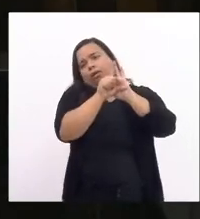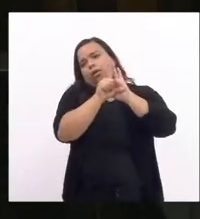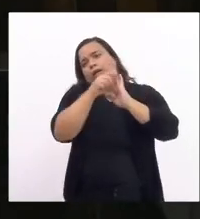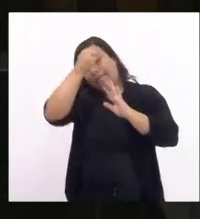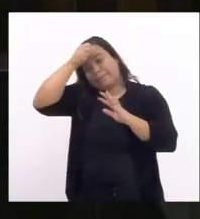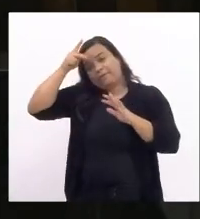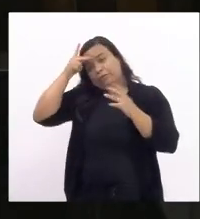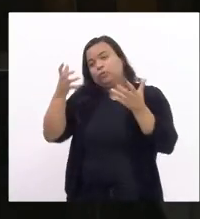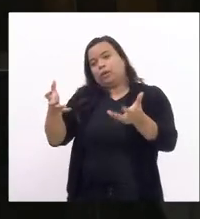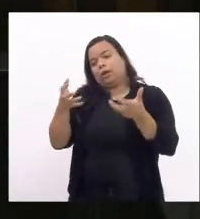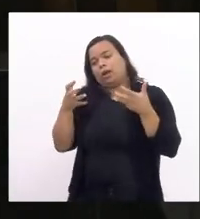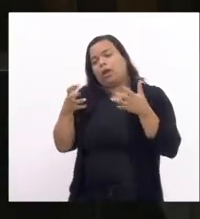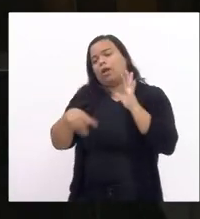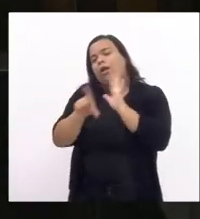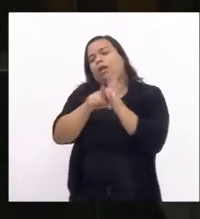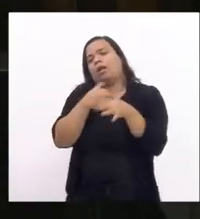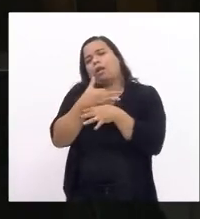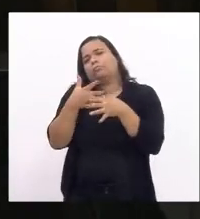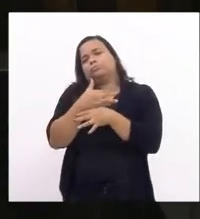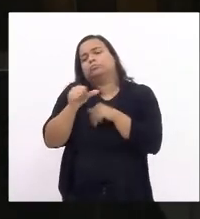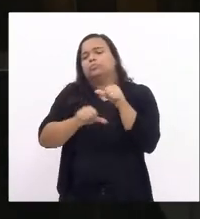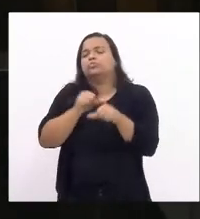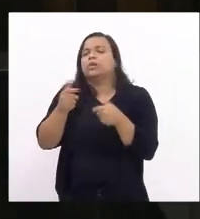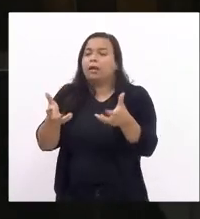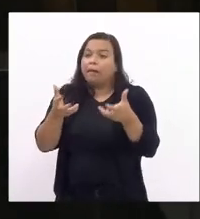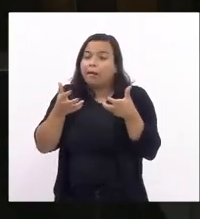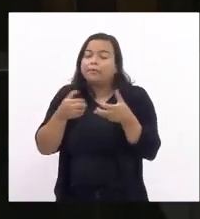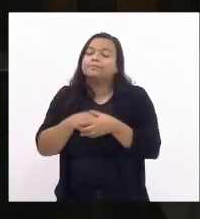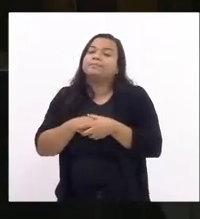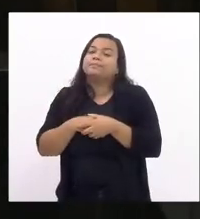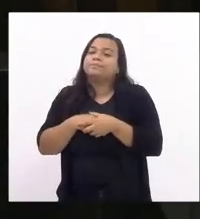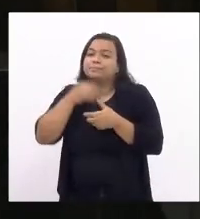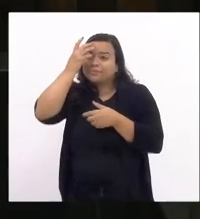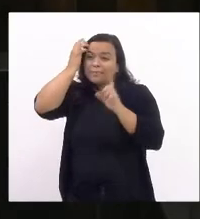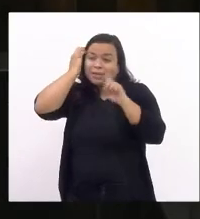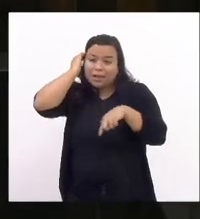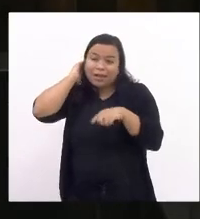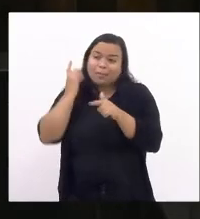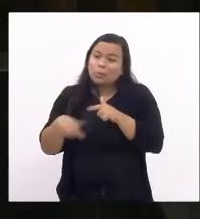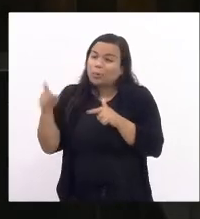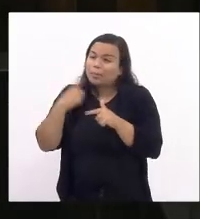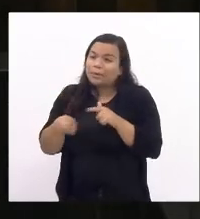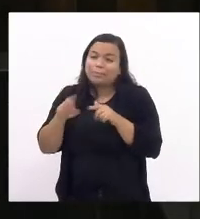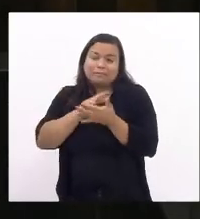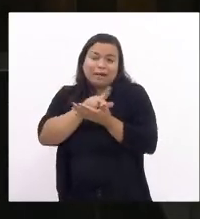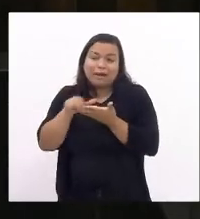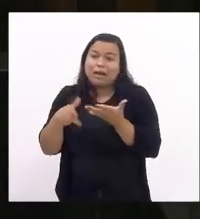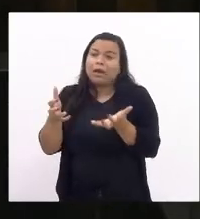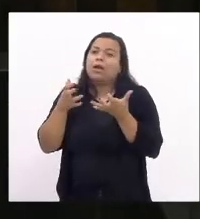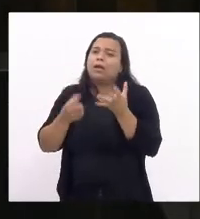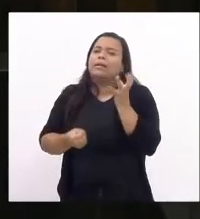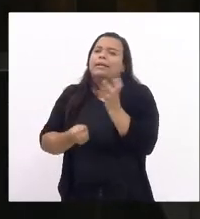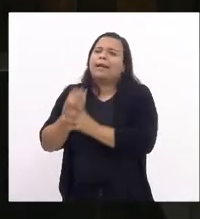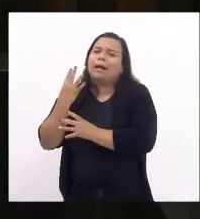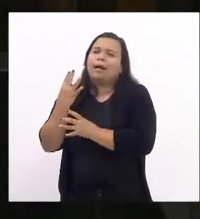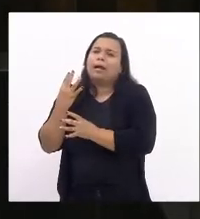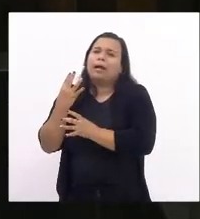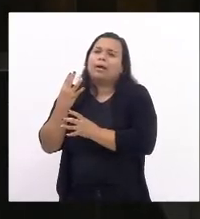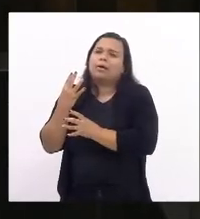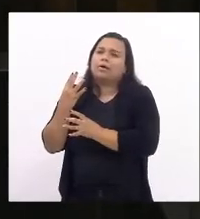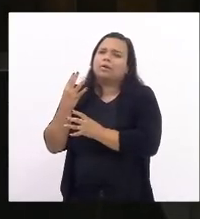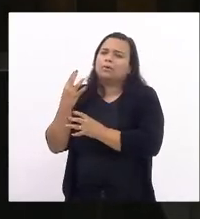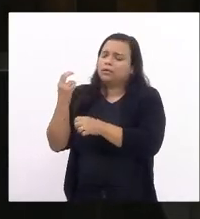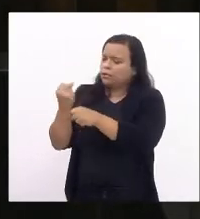promover. Essa mudança na legislação urbanística é cheia de problemas. Quer construir espigões na praia